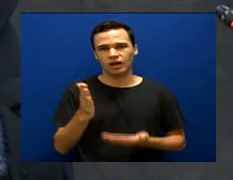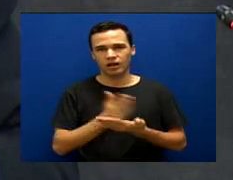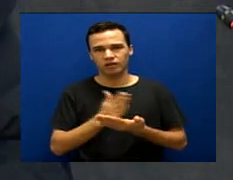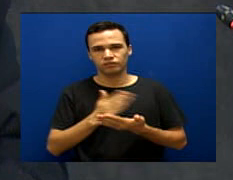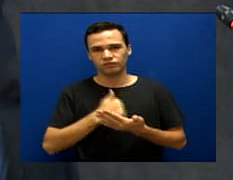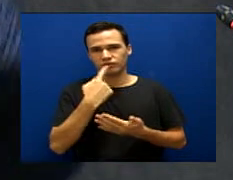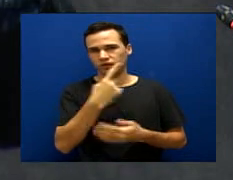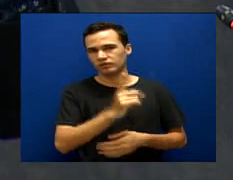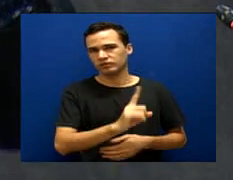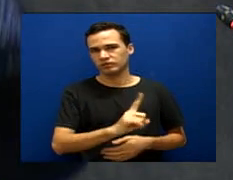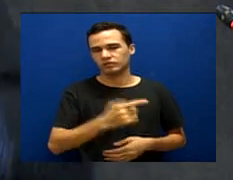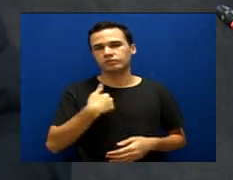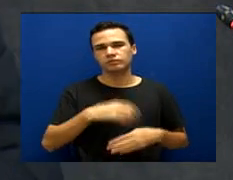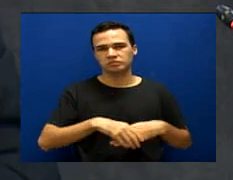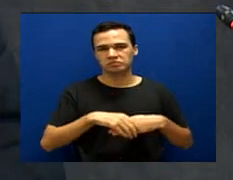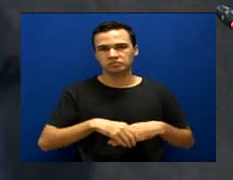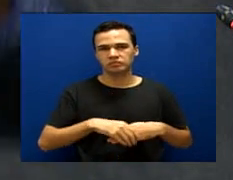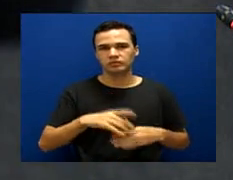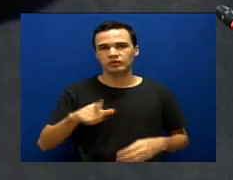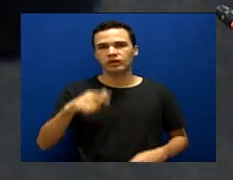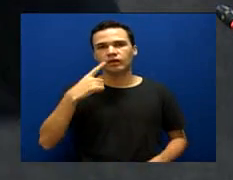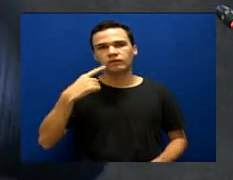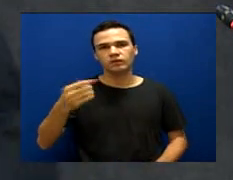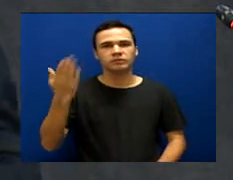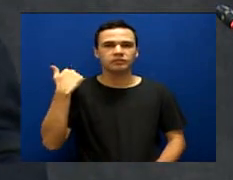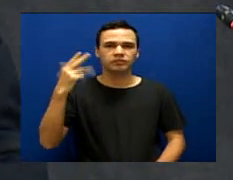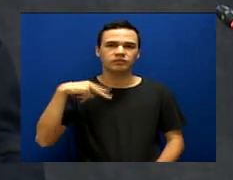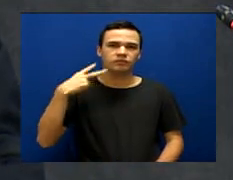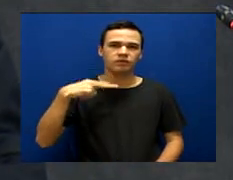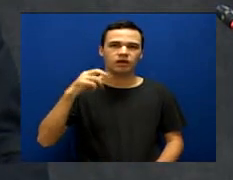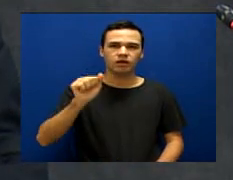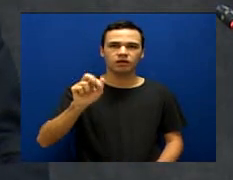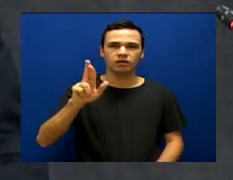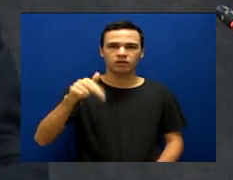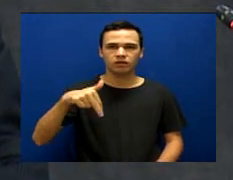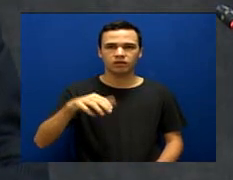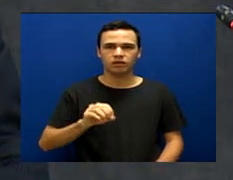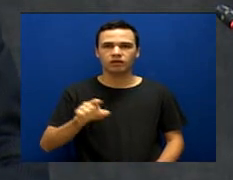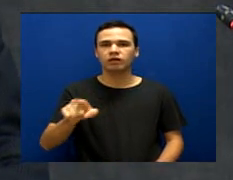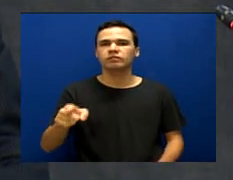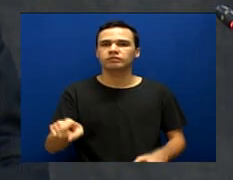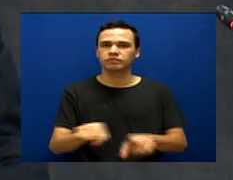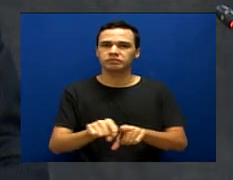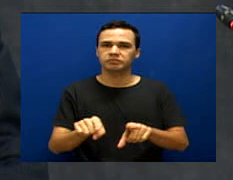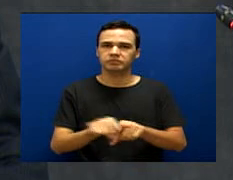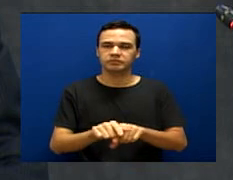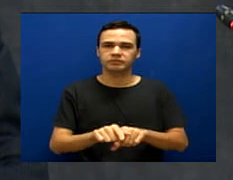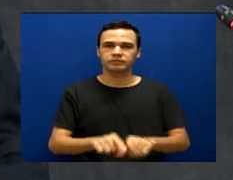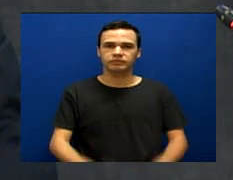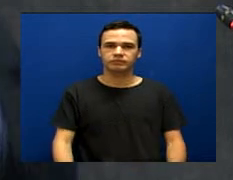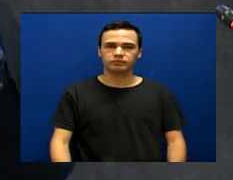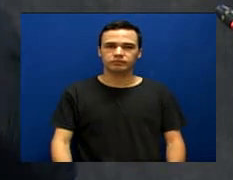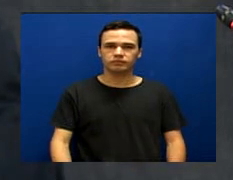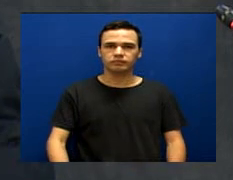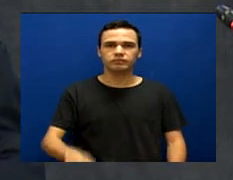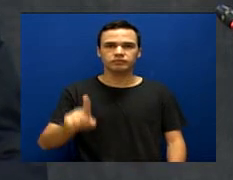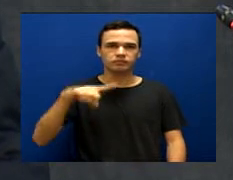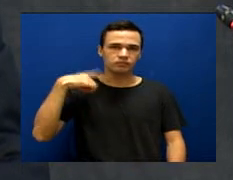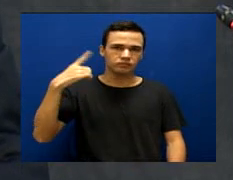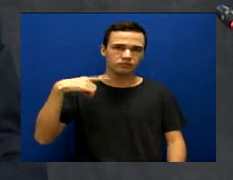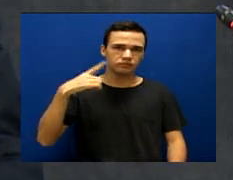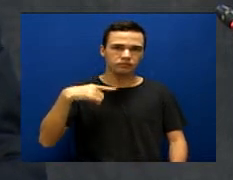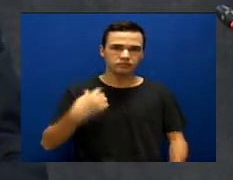ficam todos aqui. Ah, eu vi aqui o ex-vereador Arnaud, representando neste ato o